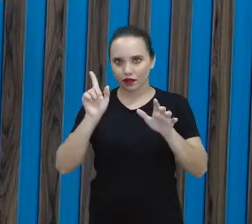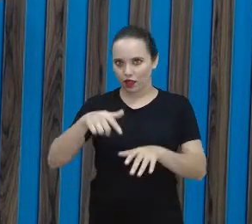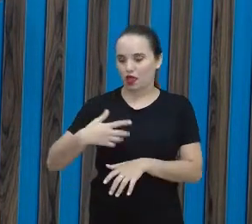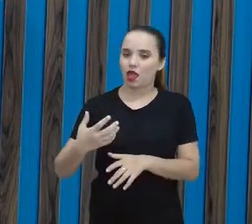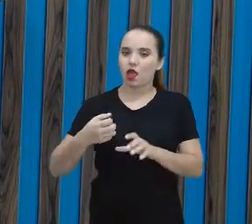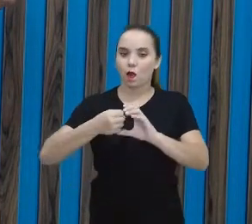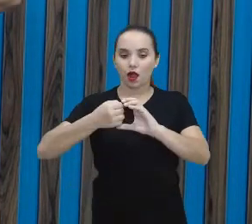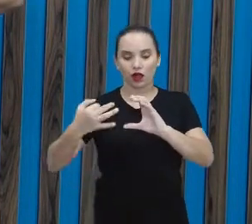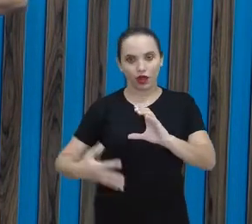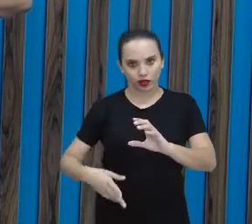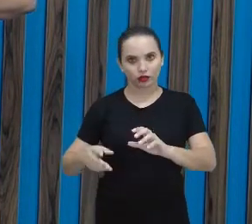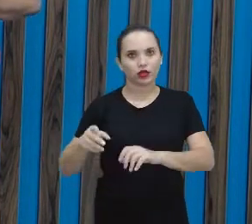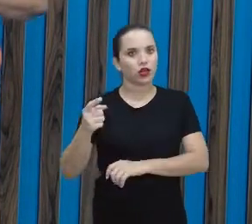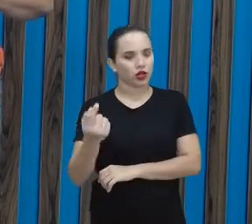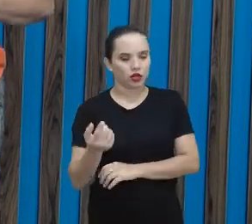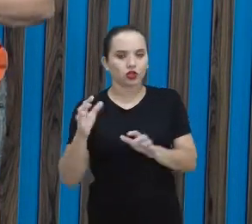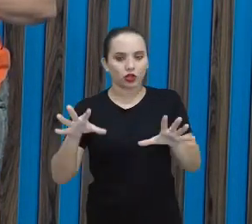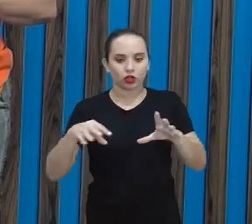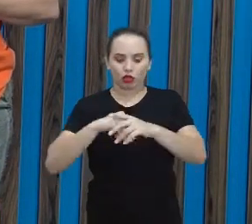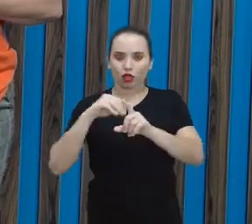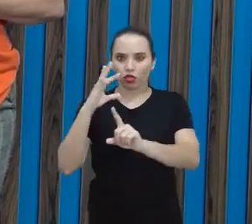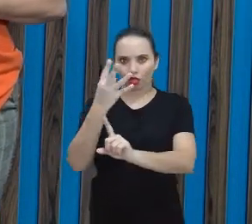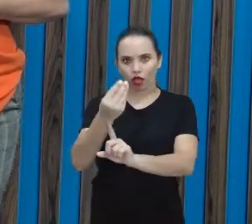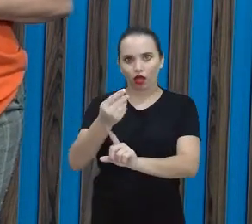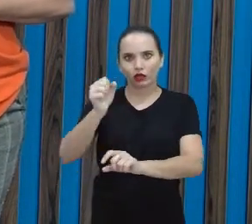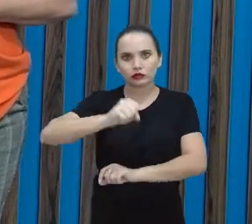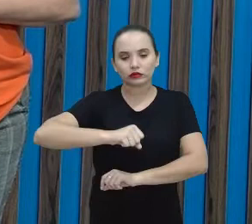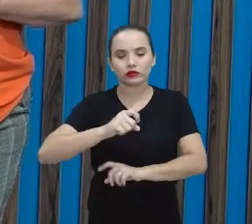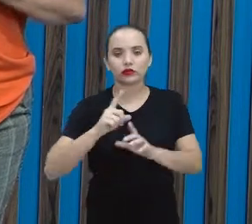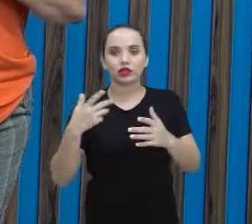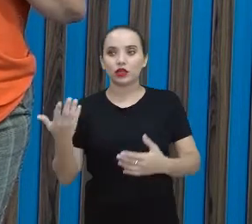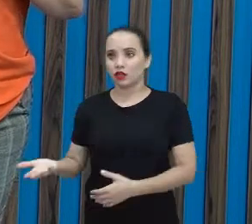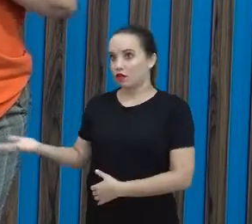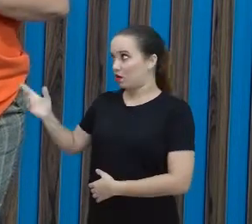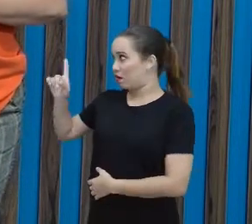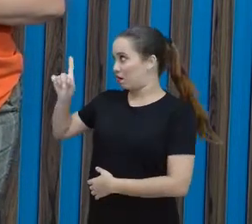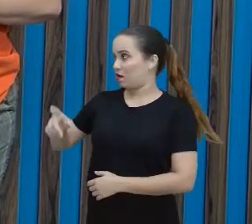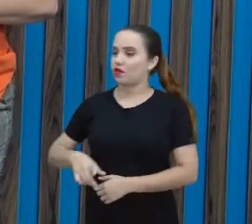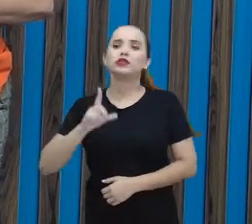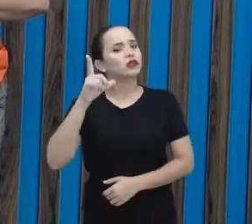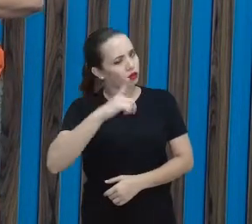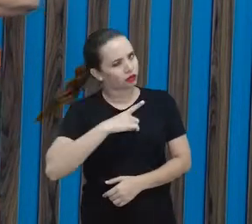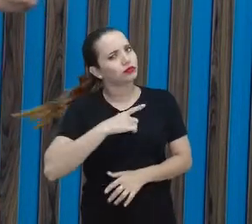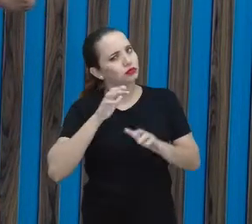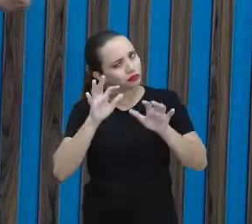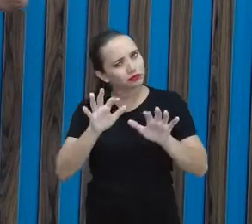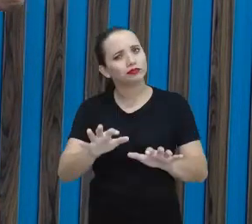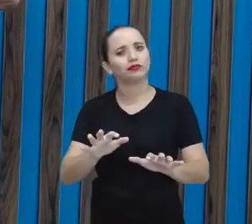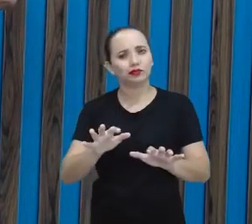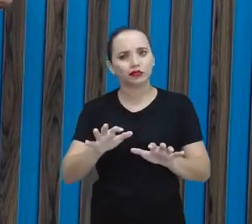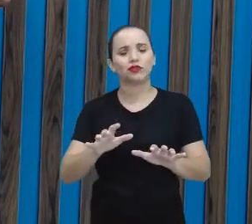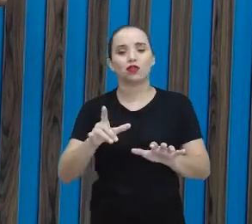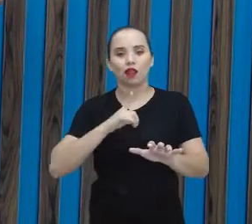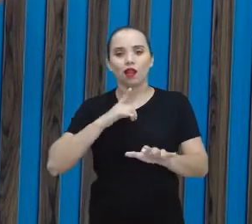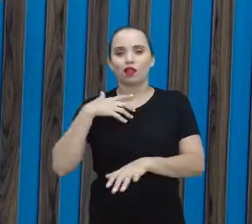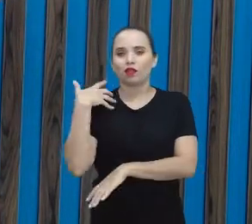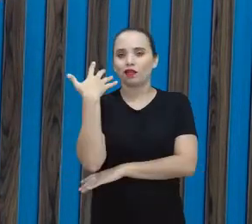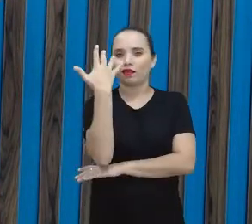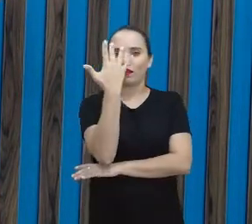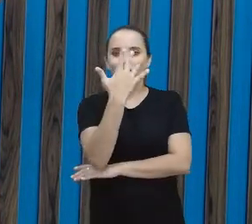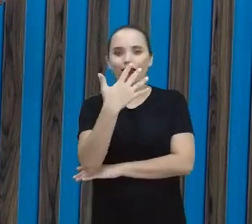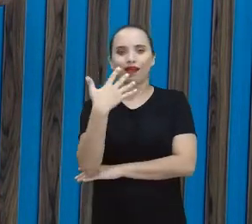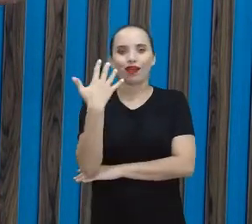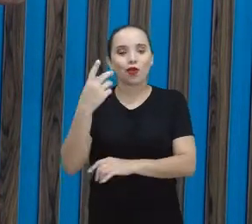caráter de universalidade. E o Alto da Compadecida, ele tem isso, né? E é isso que encanta, porque